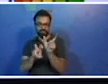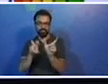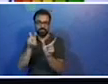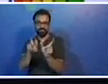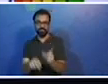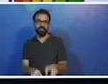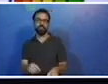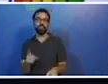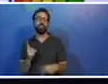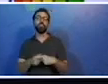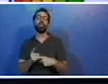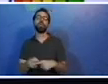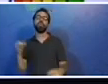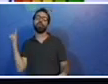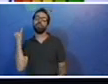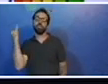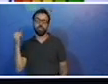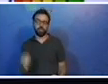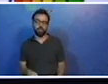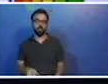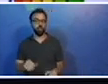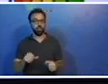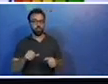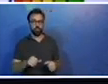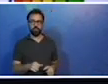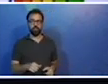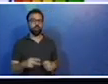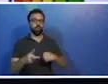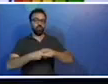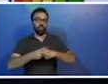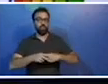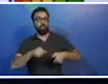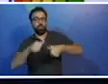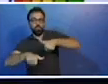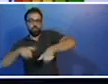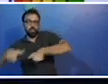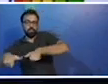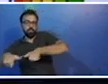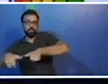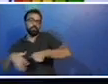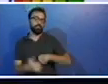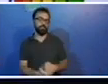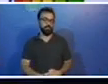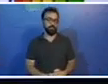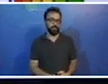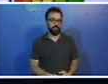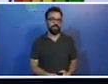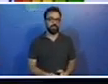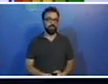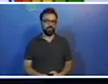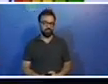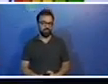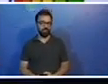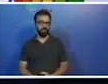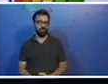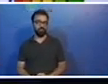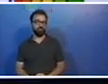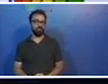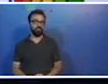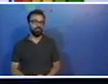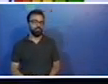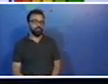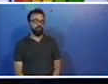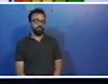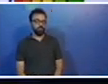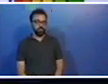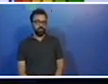tem a função de quê? De modificar o verbo. Vamos ser assim, para facilitar, para não entrar muito no assunto, porque